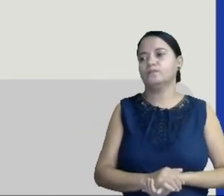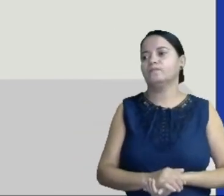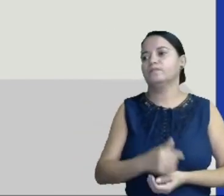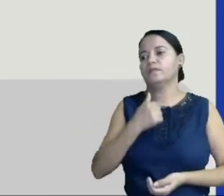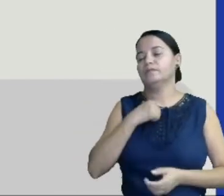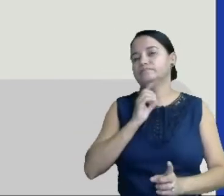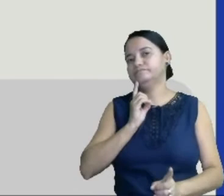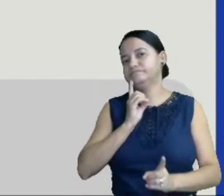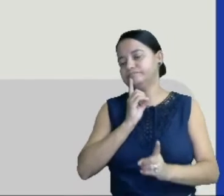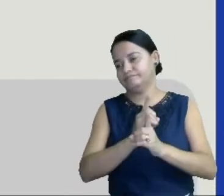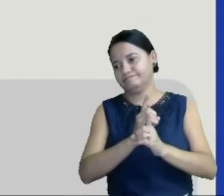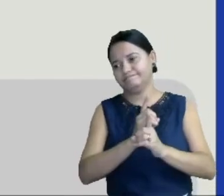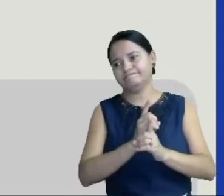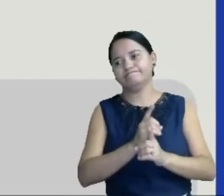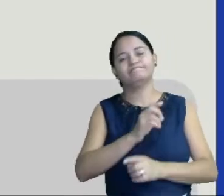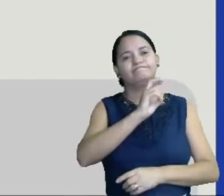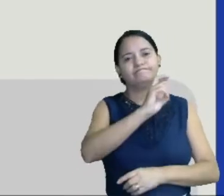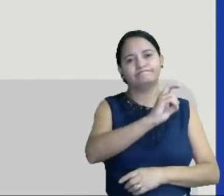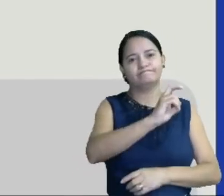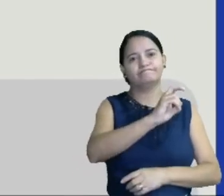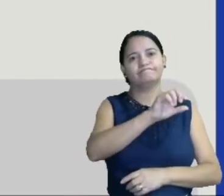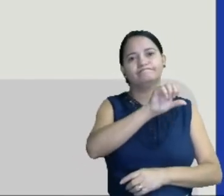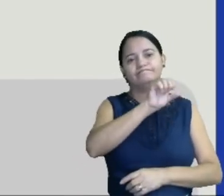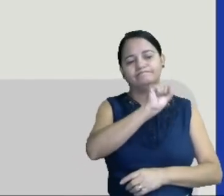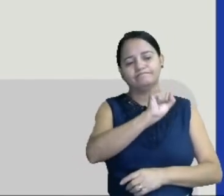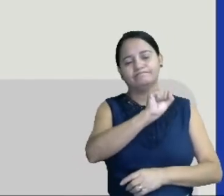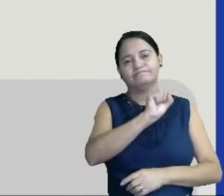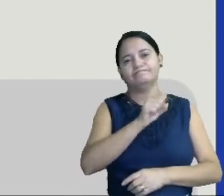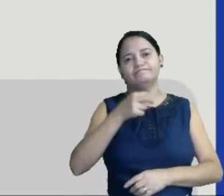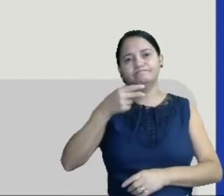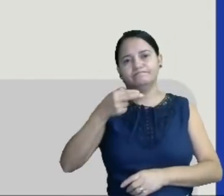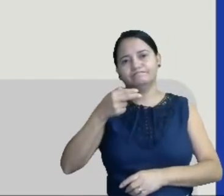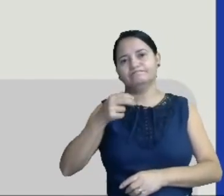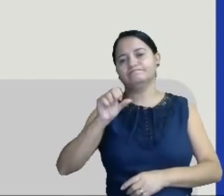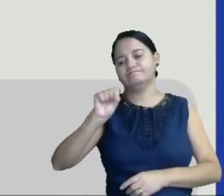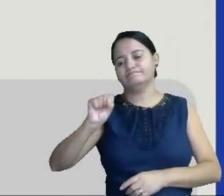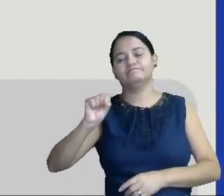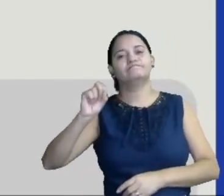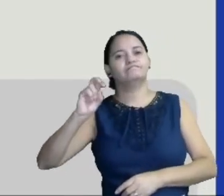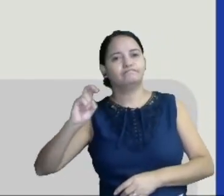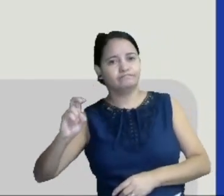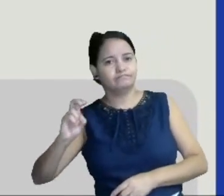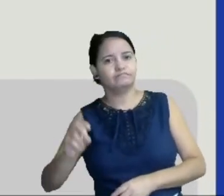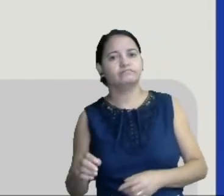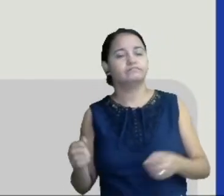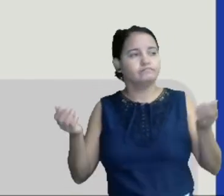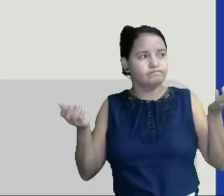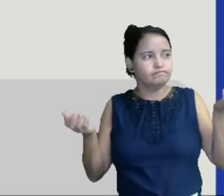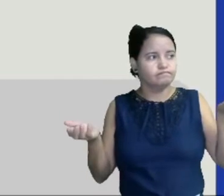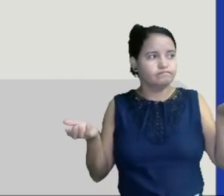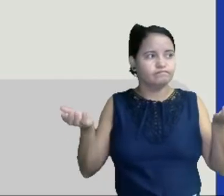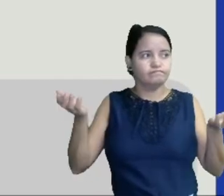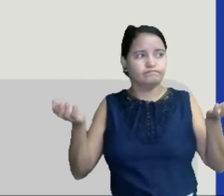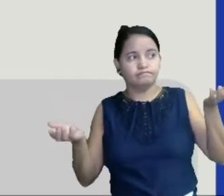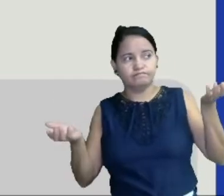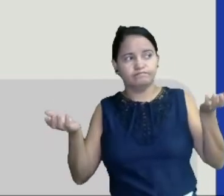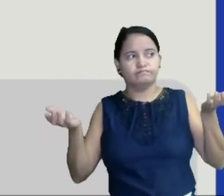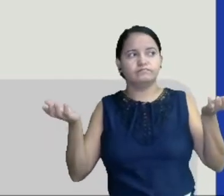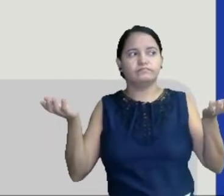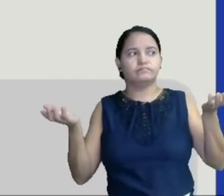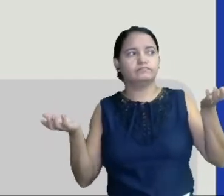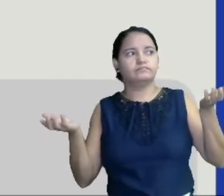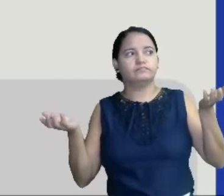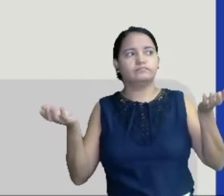encontrei 58 igual a 58 então para bandeja entrar equilíbrio eu preciso que tem